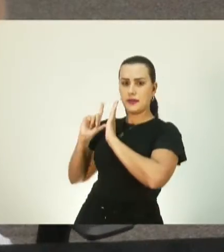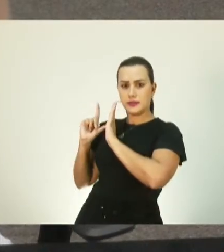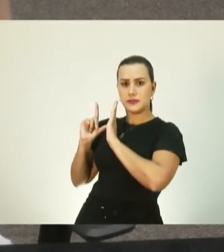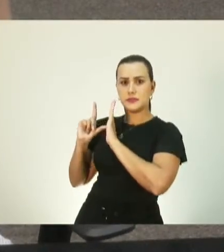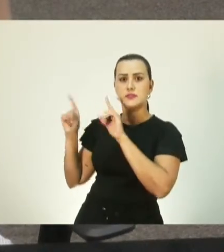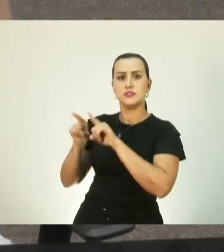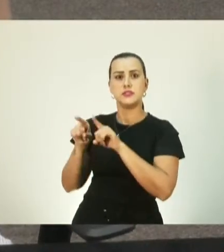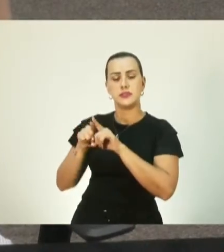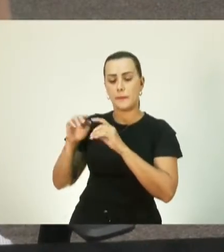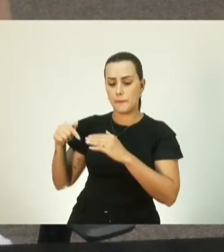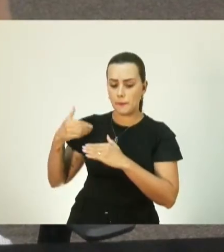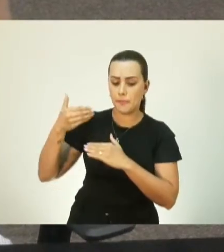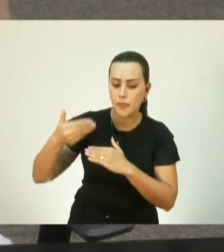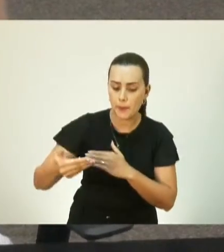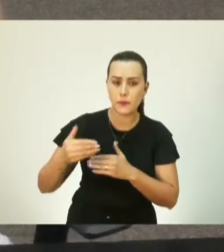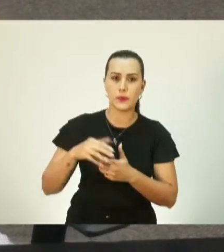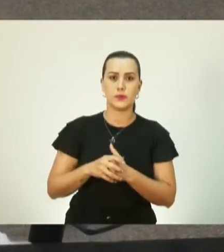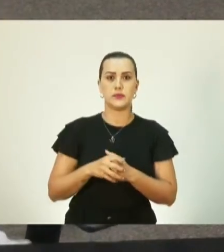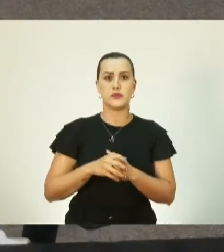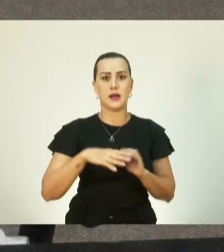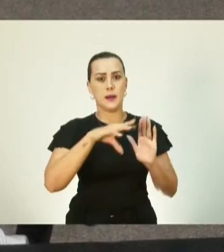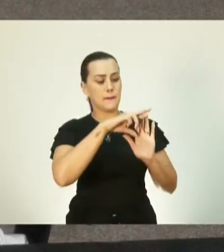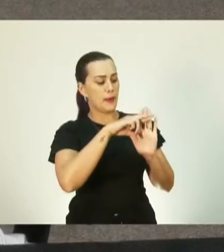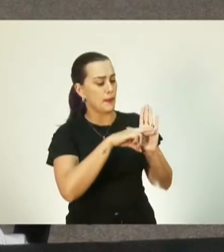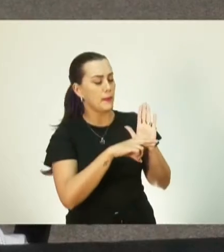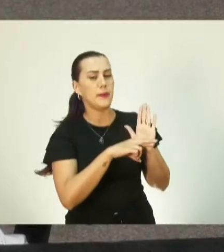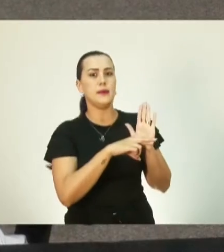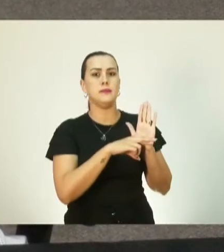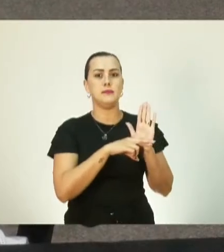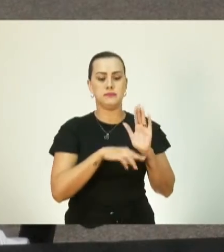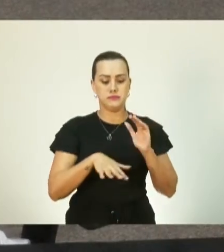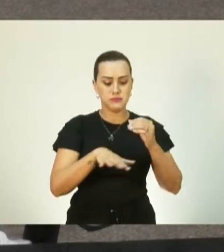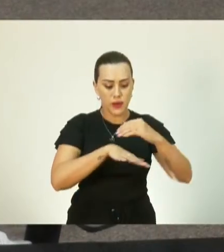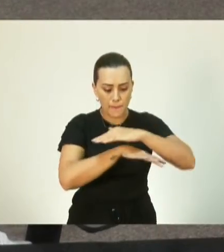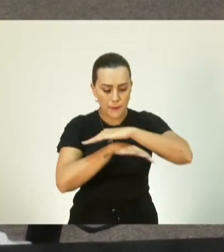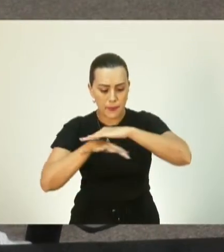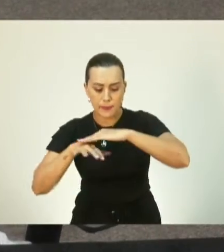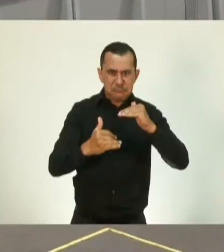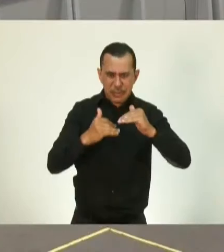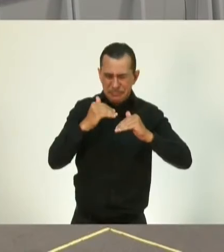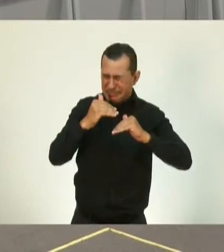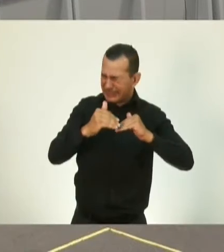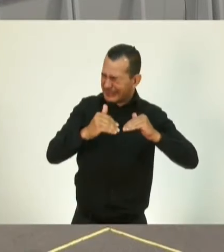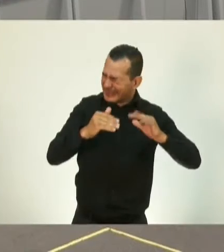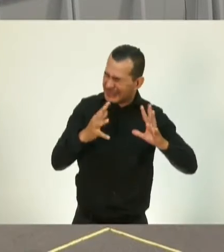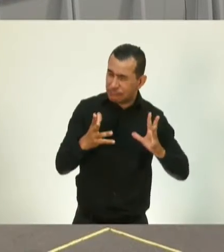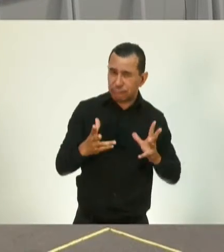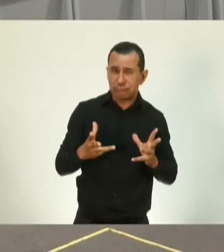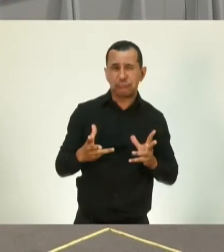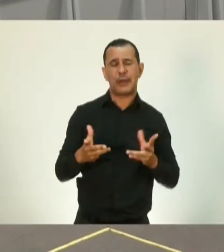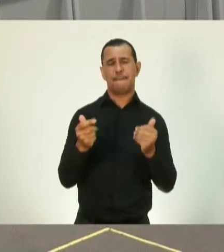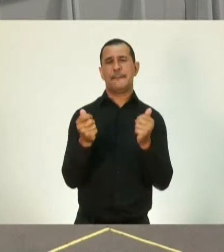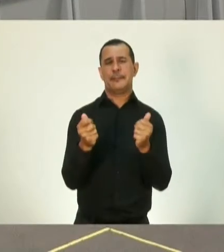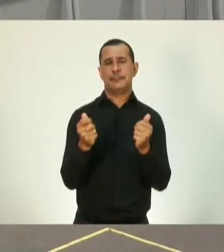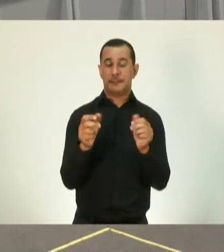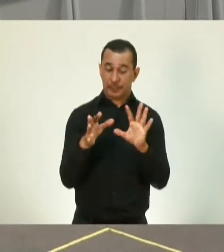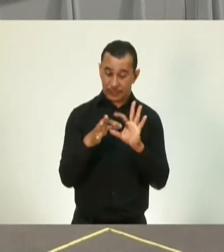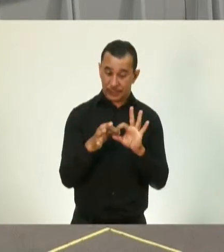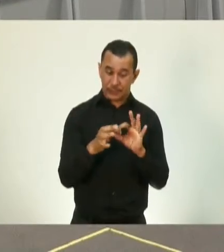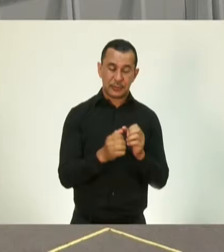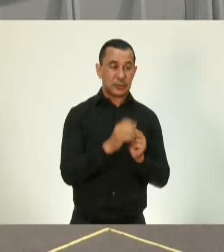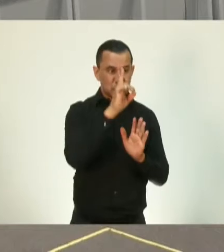área urbana de 35 mil hectares desse Total 17 mil estão desocupadas strass um problema para o